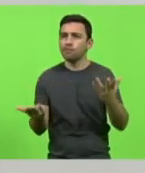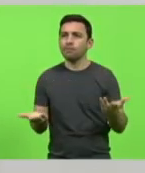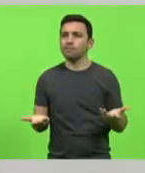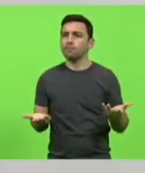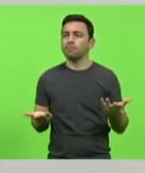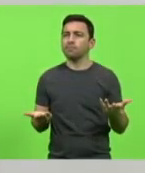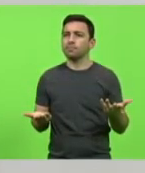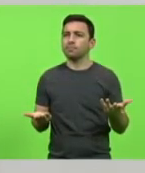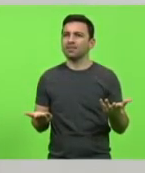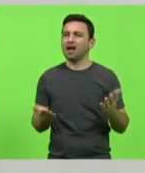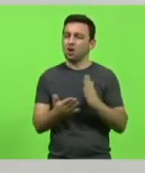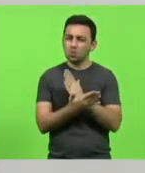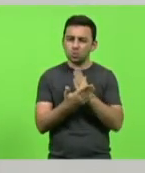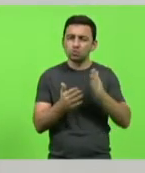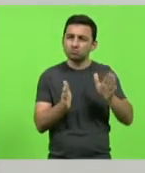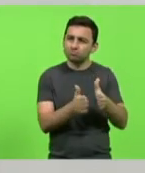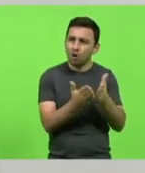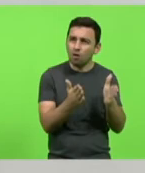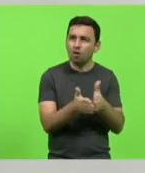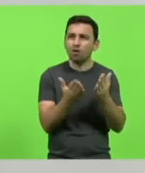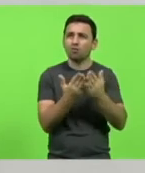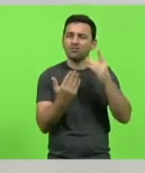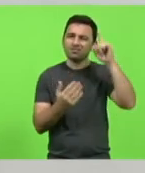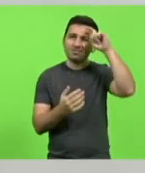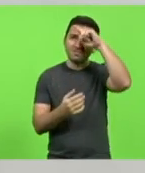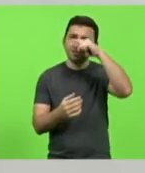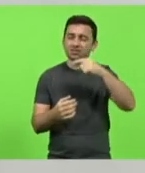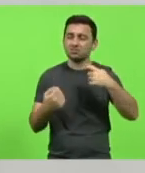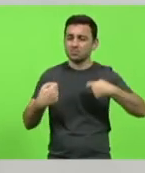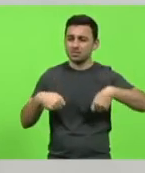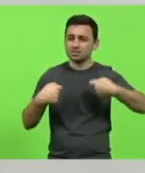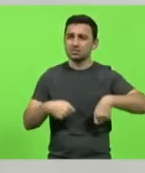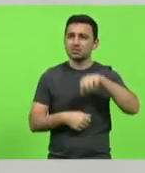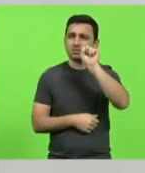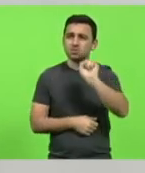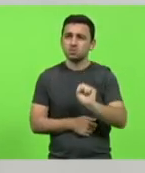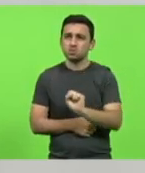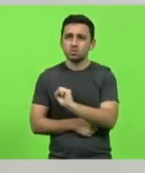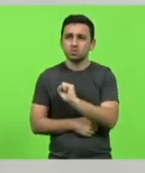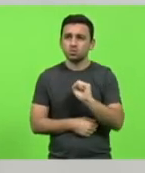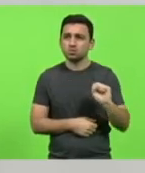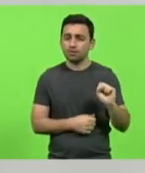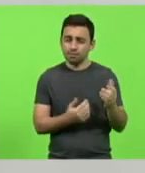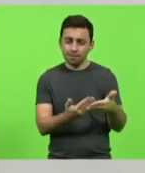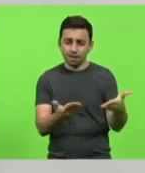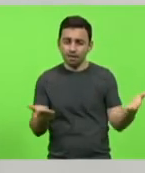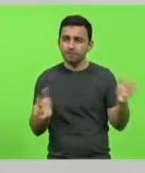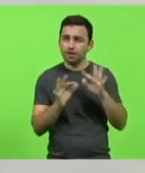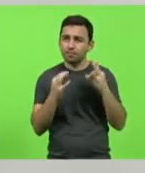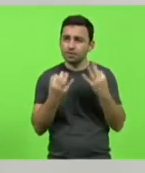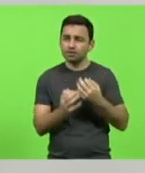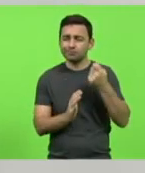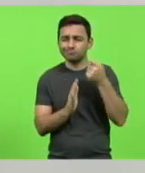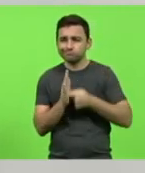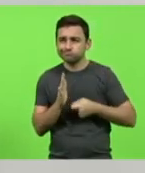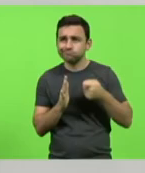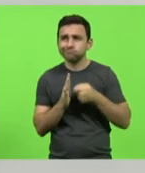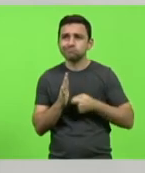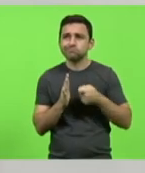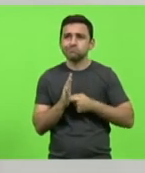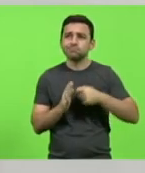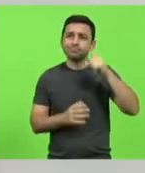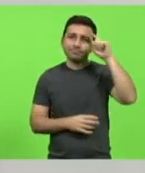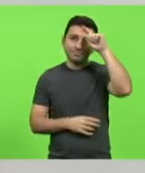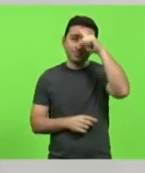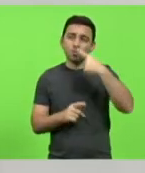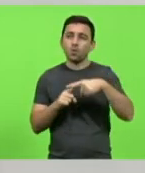especialmente as com baixa renda, que dependem do SUS. E muitas vezes essas famílias enfrentam enorme dificuldade porque